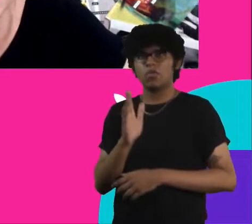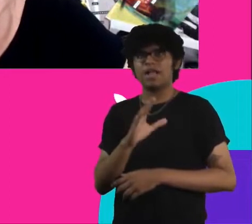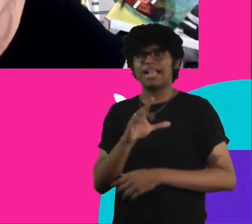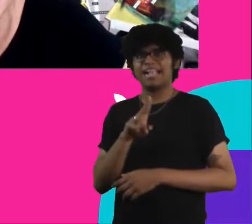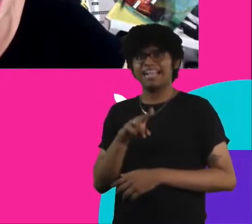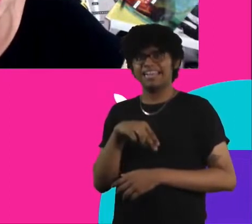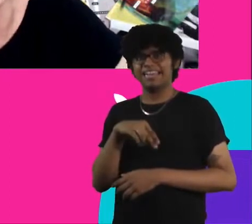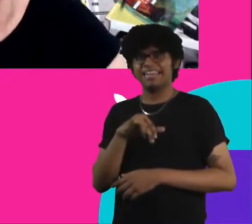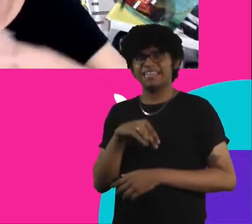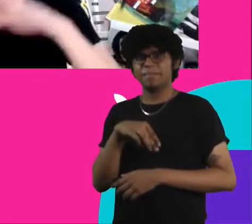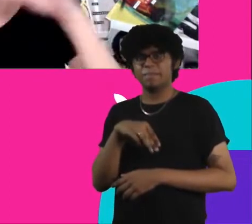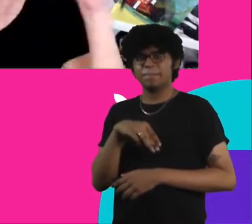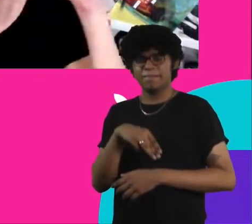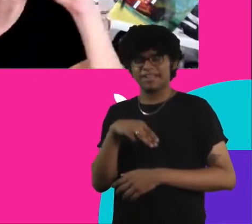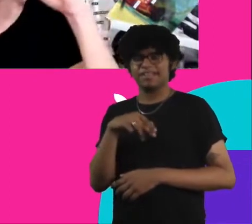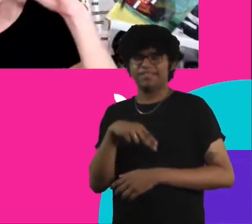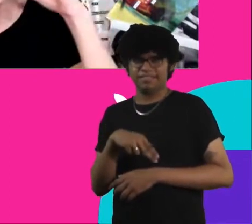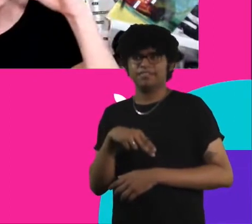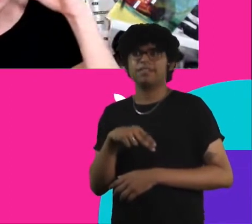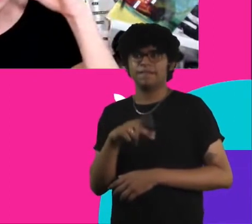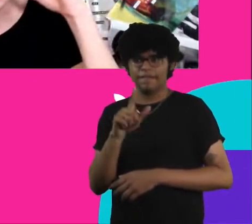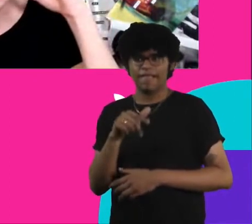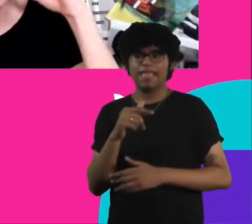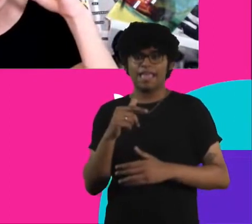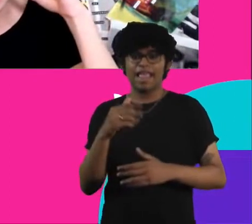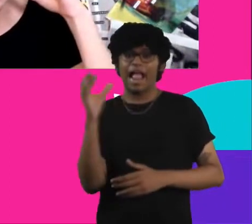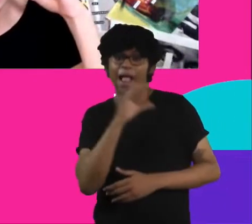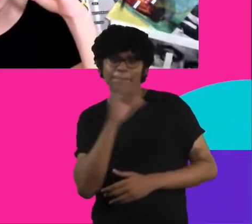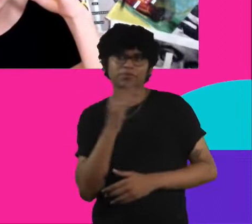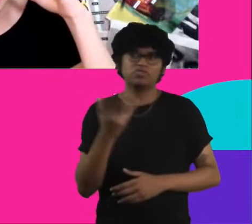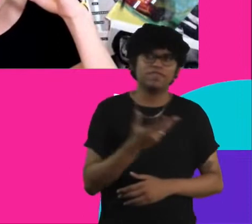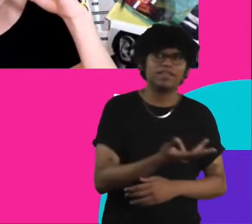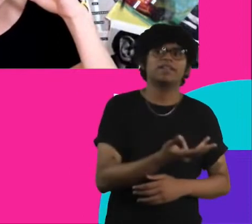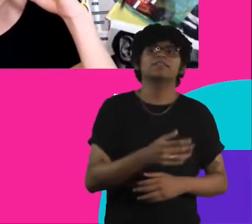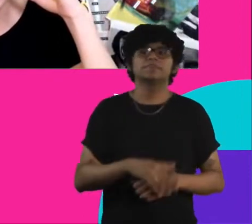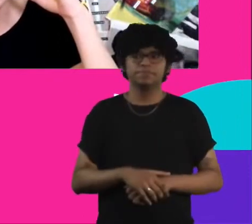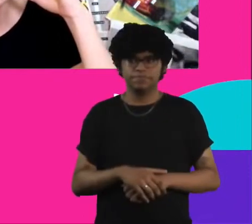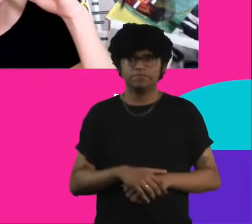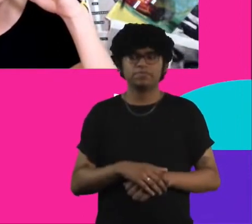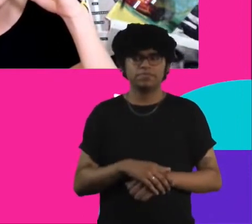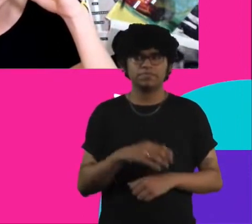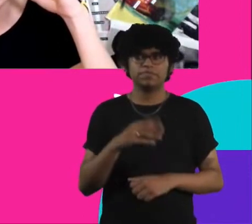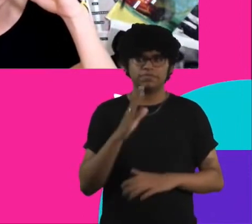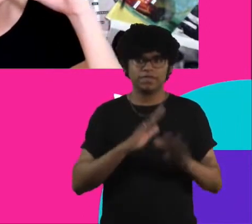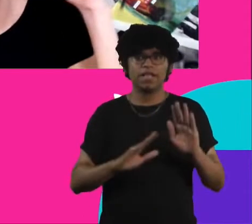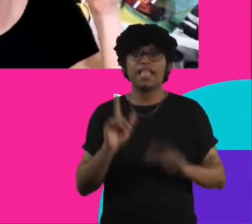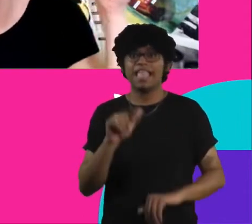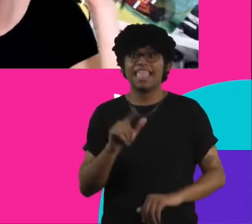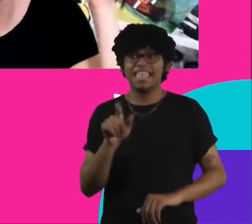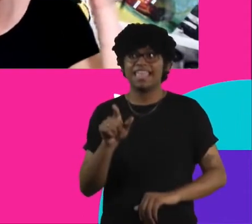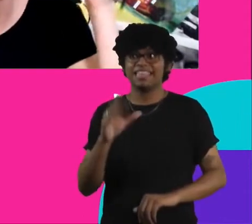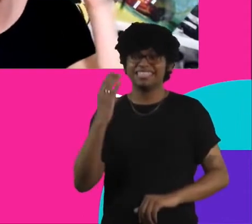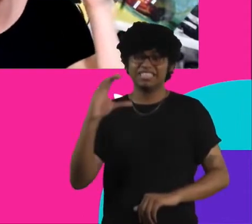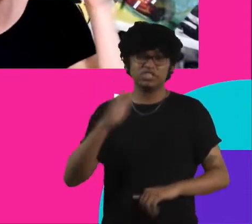referência de psicologia comportamental, escreveu Rápido e Devagar. E ele fala que, disparado, ele é a pessoa mais científica que ele já.